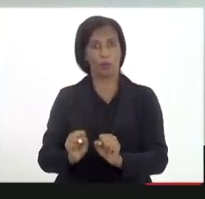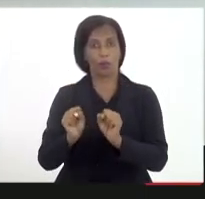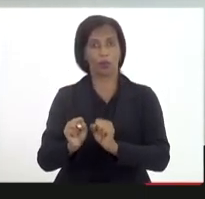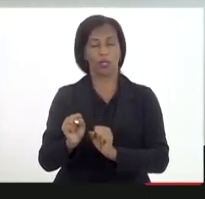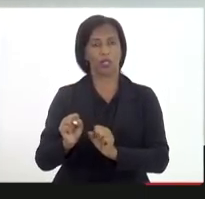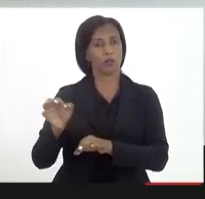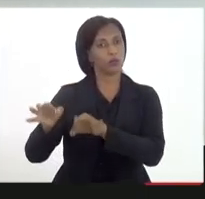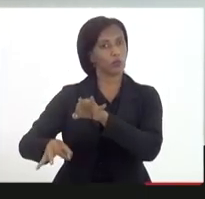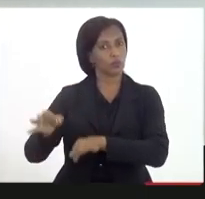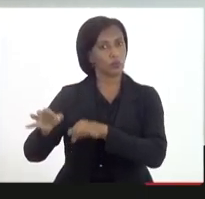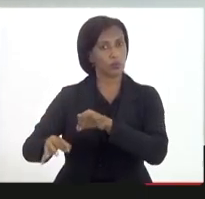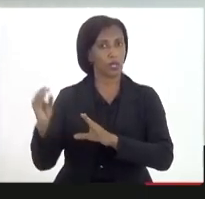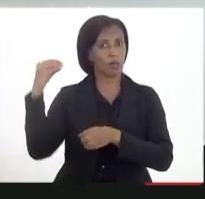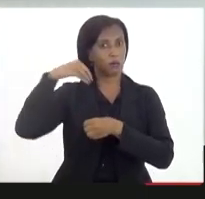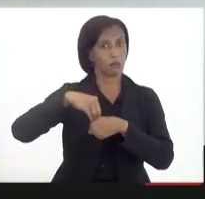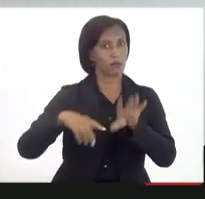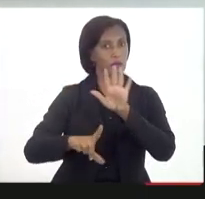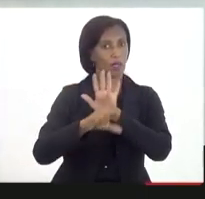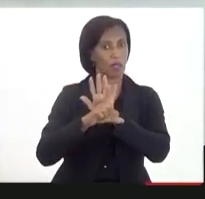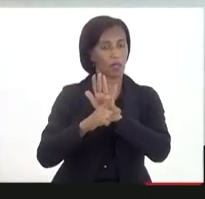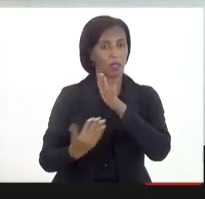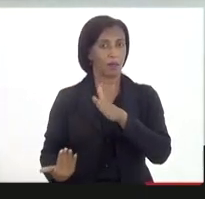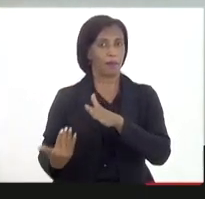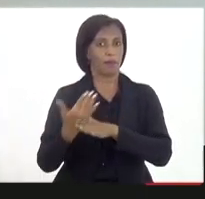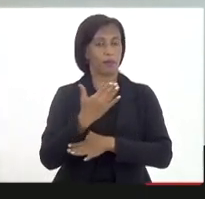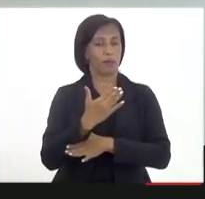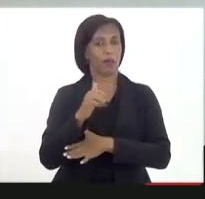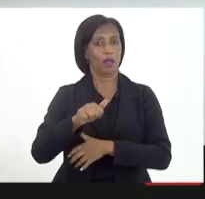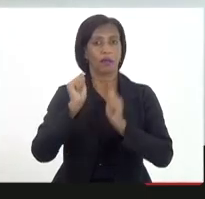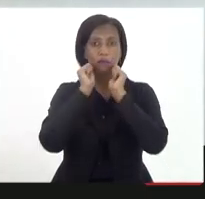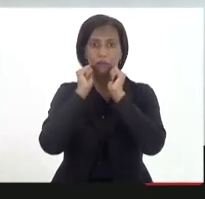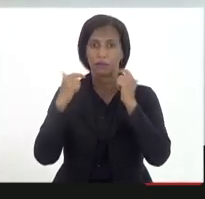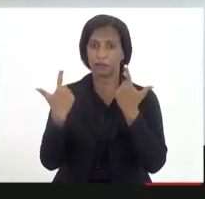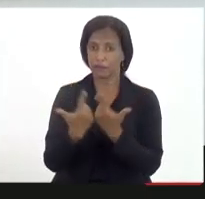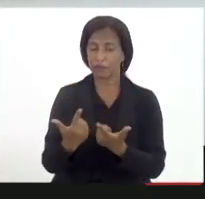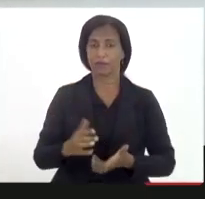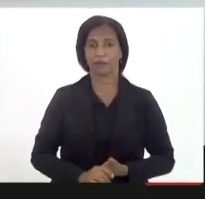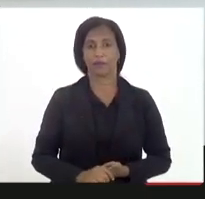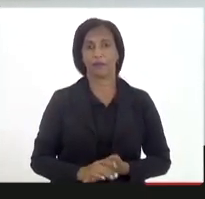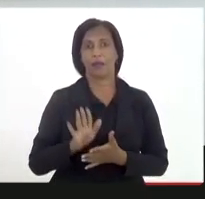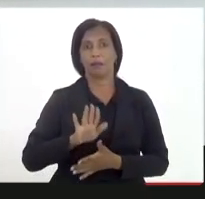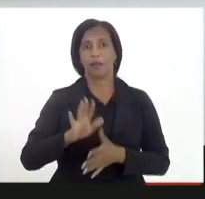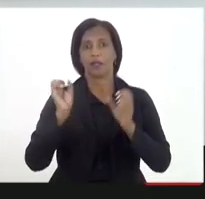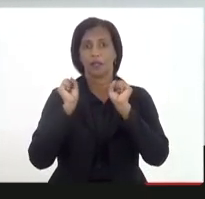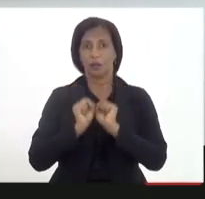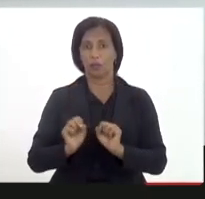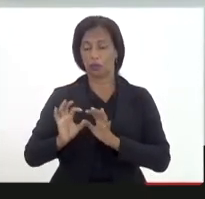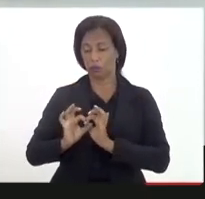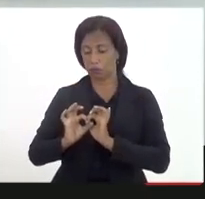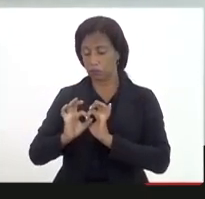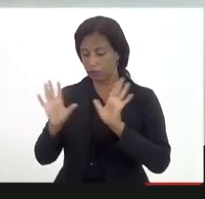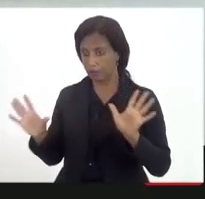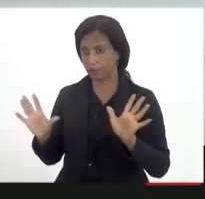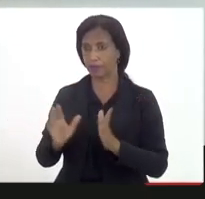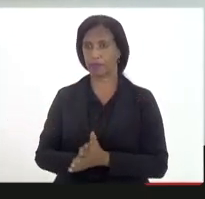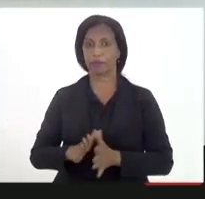obviamente embasado nas leis que são aprovadas pelo Parlamento Fluminense mas é um poder autônomo e independente